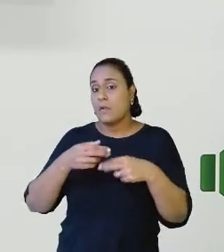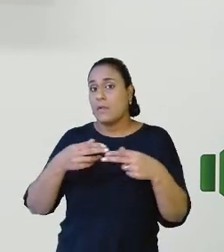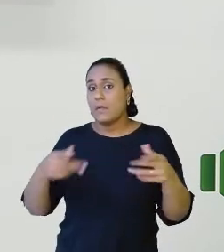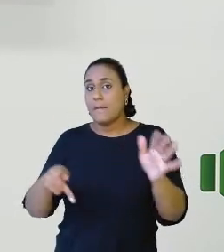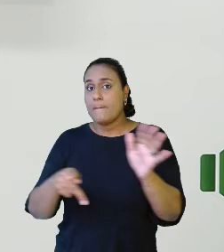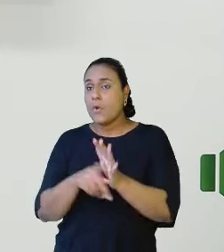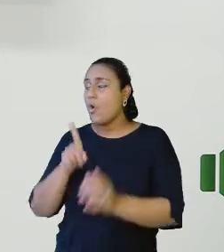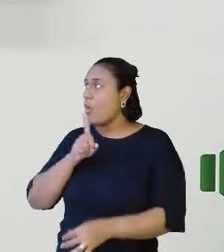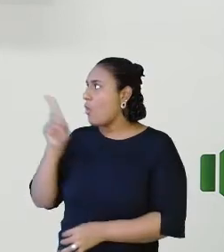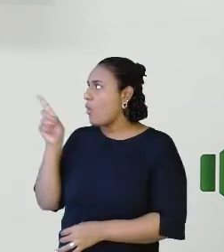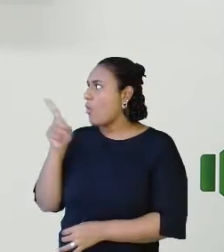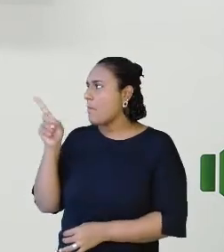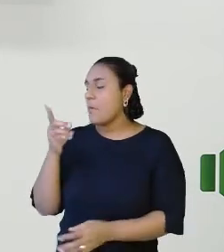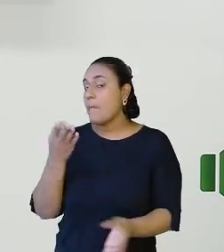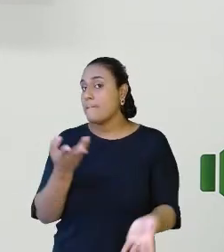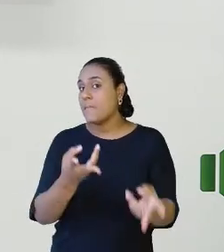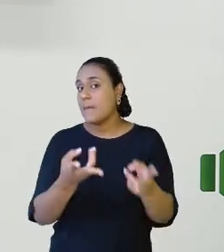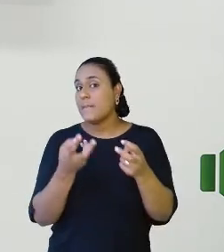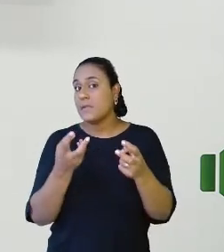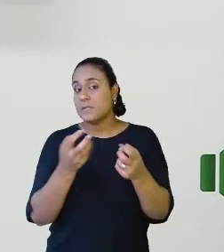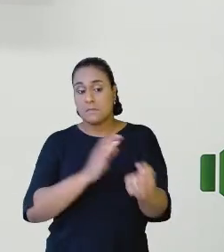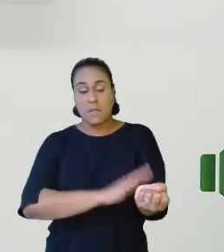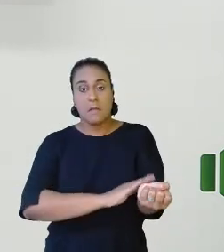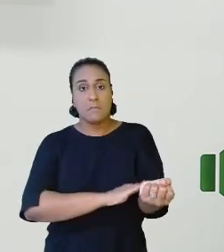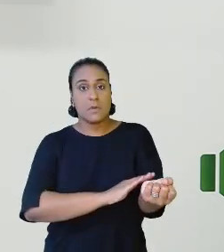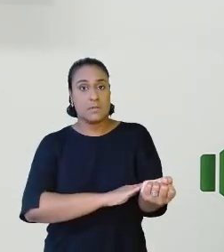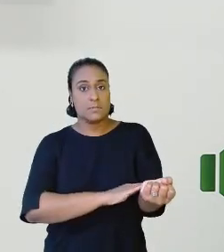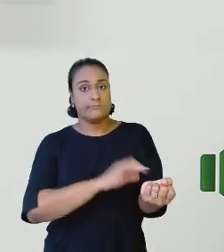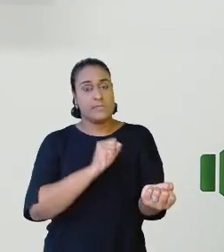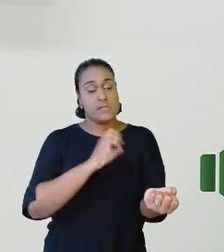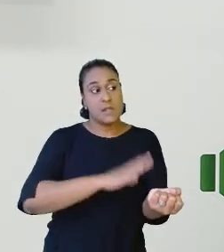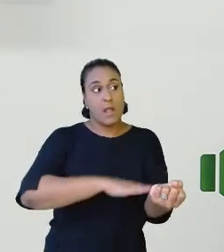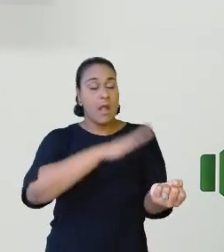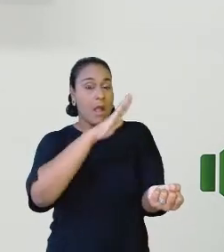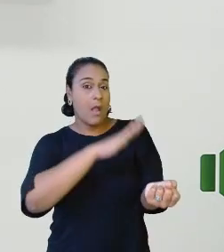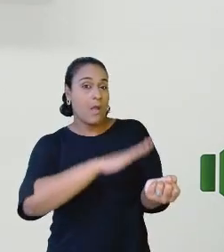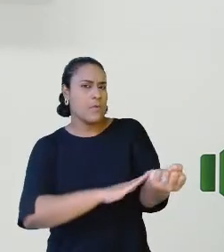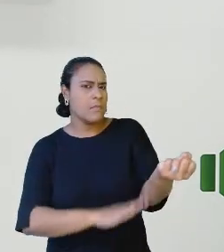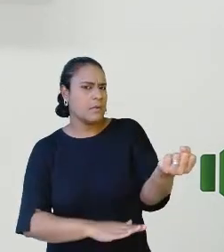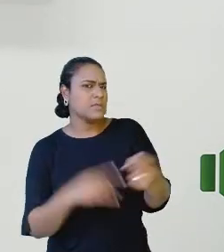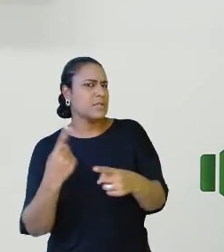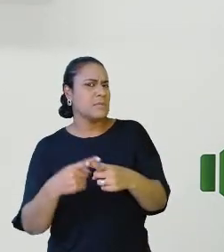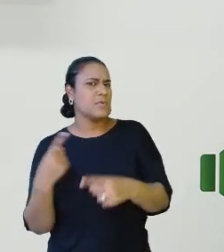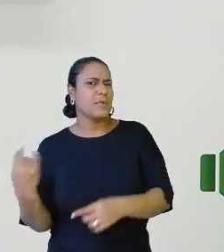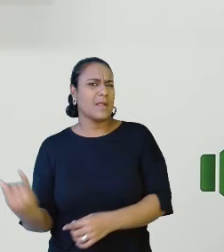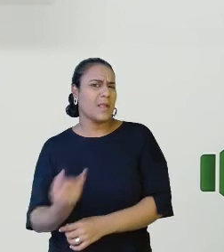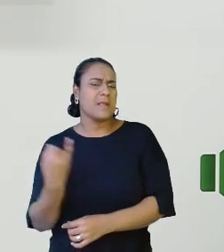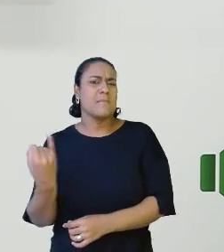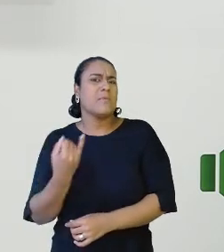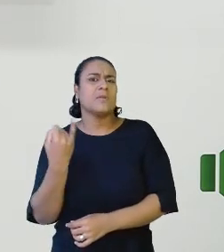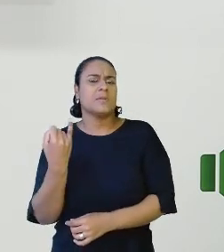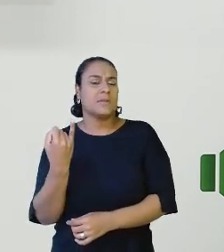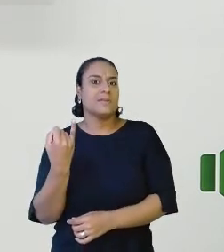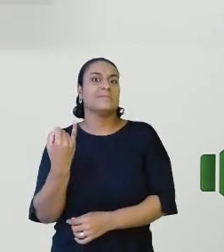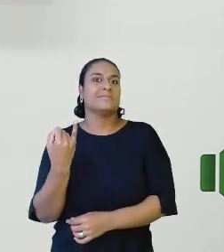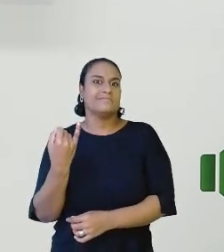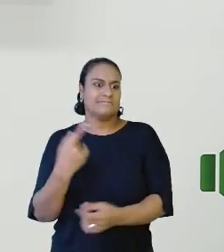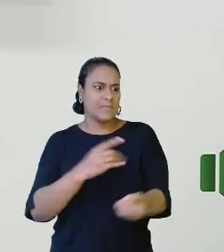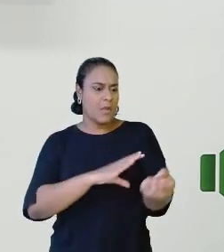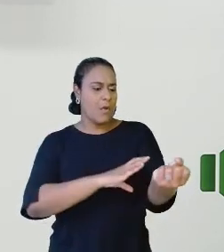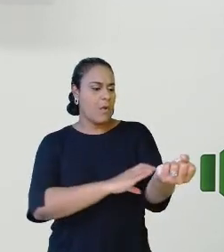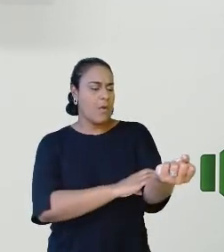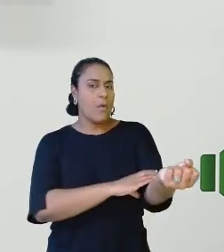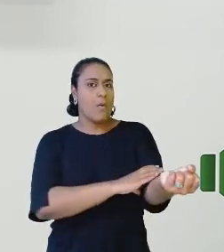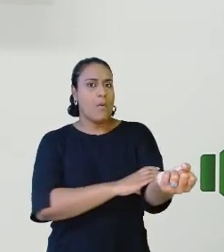utilizam para aferir a pressão sanguínea. E por que é importante a gente fazer isso?